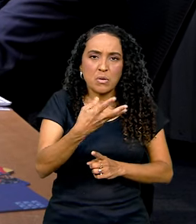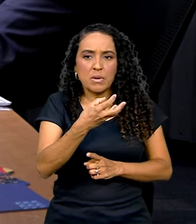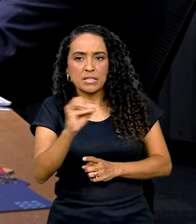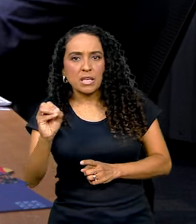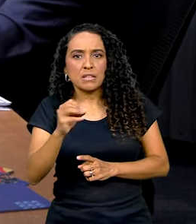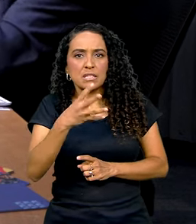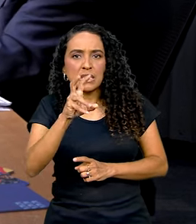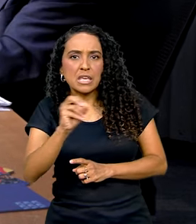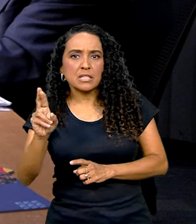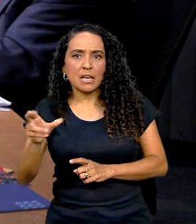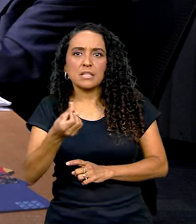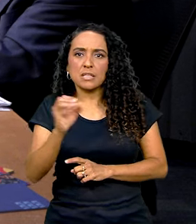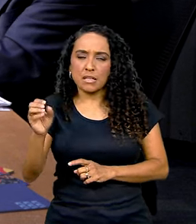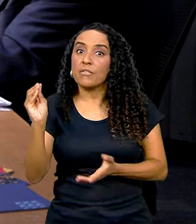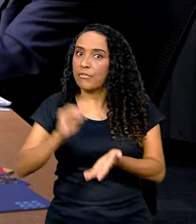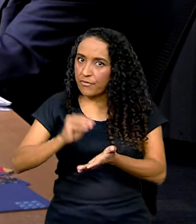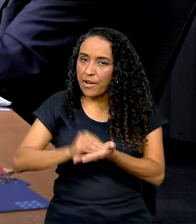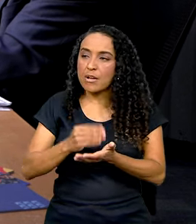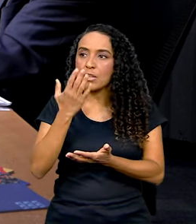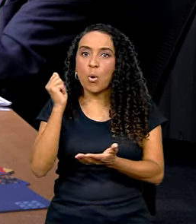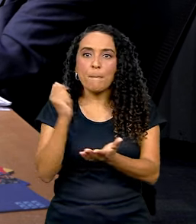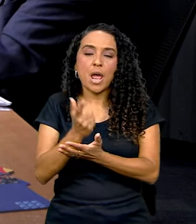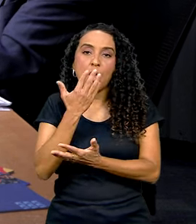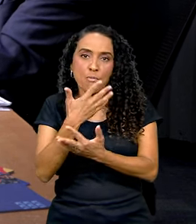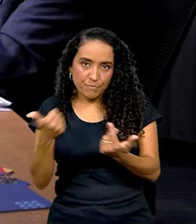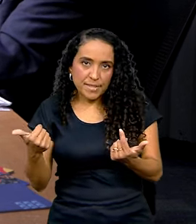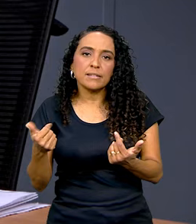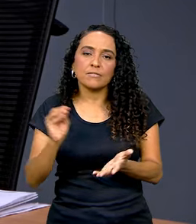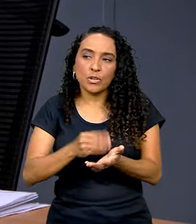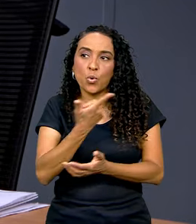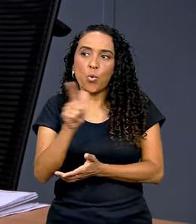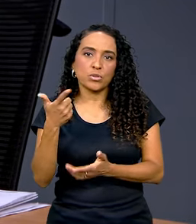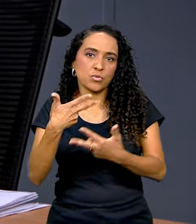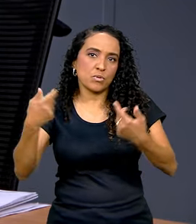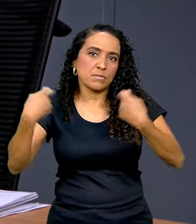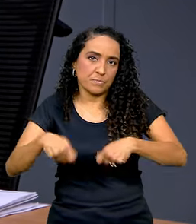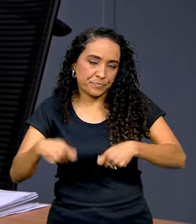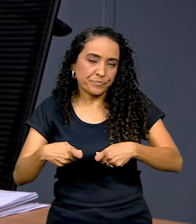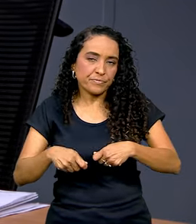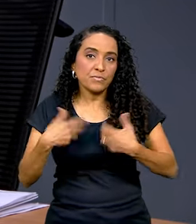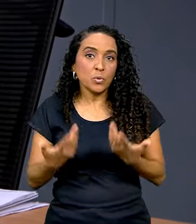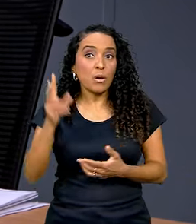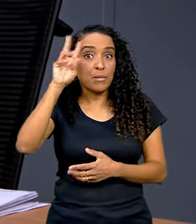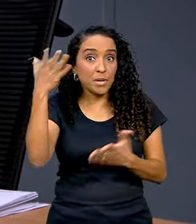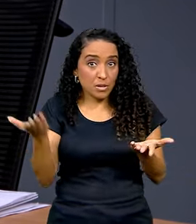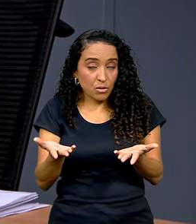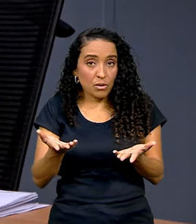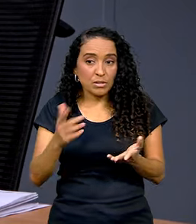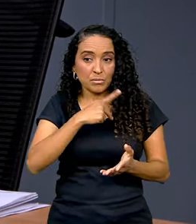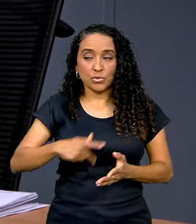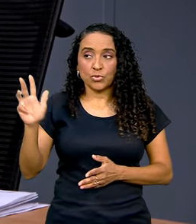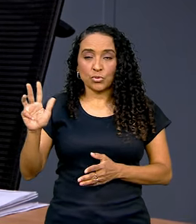500$ 600 a e faz falta para comida faz falta para outras necessidades como eu